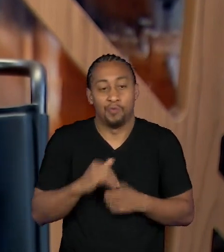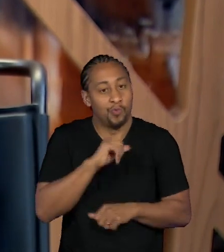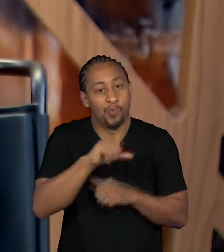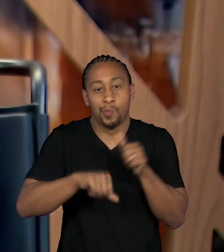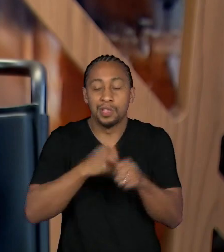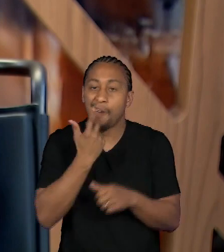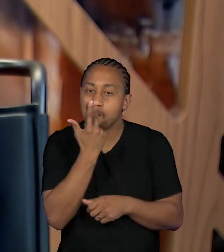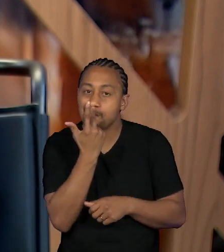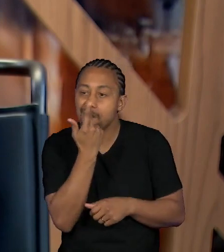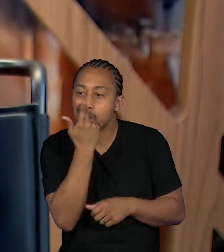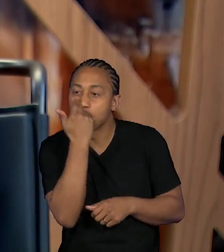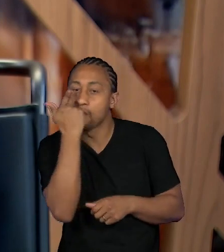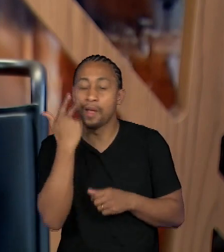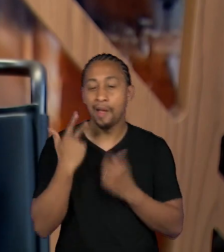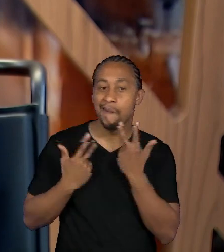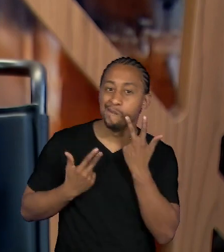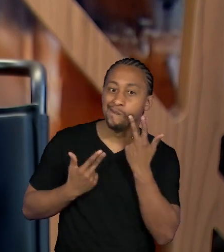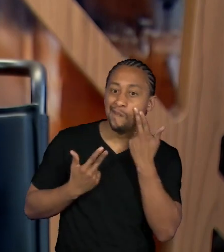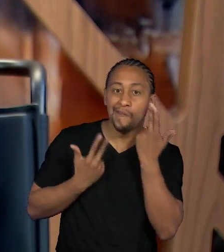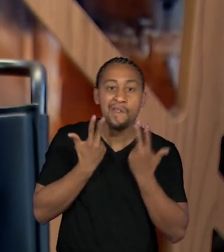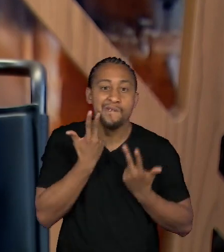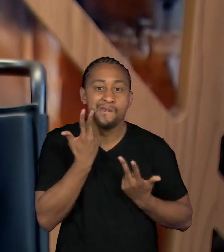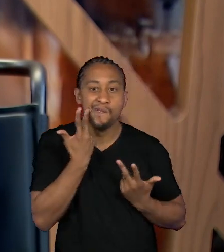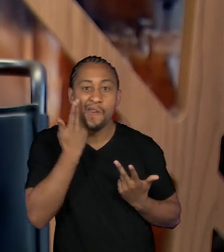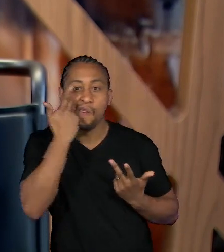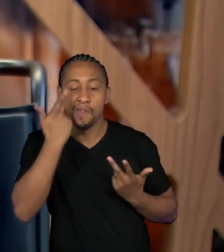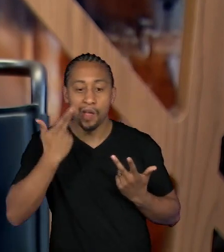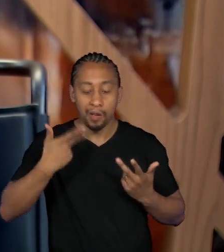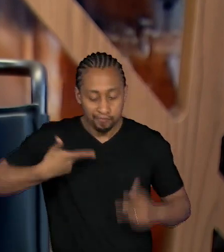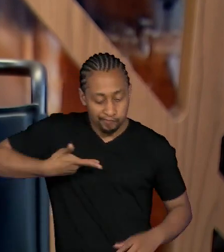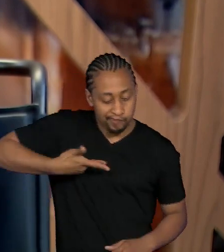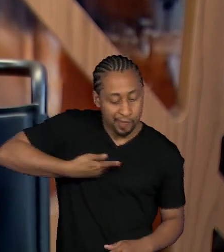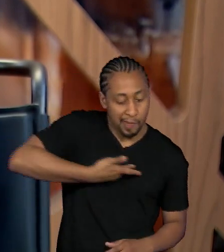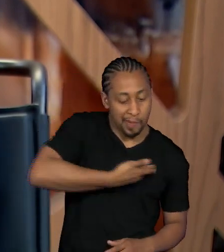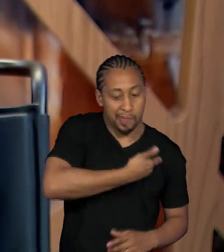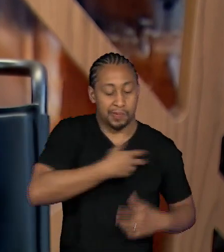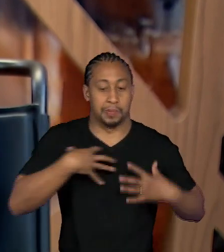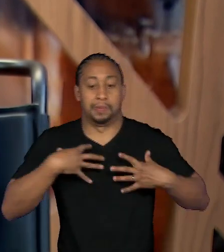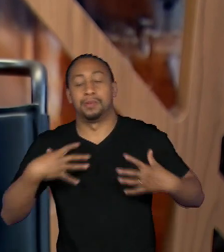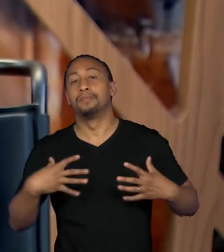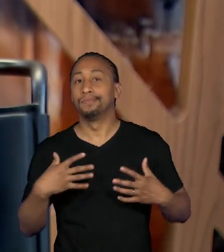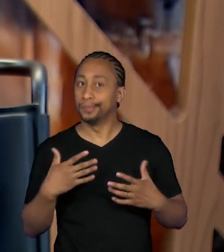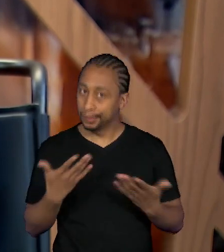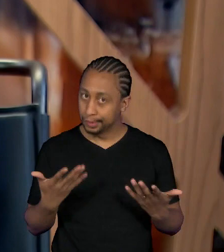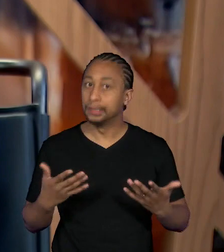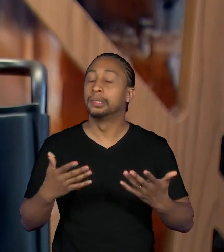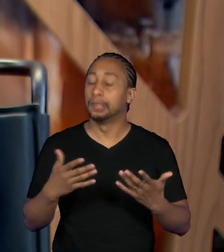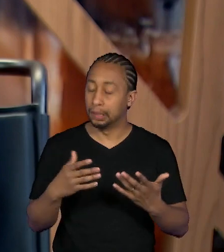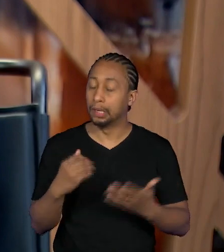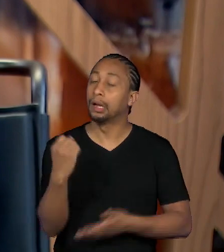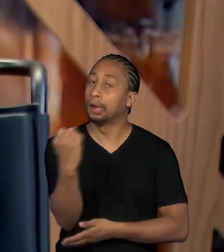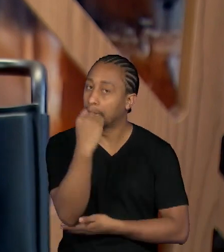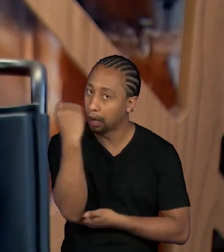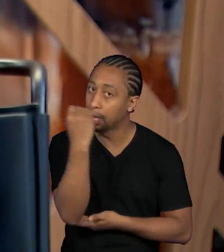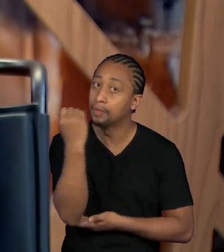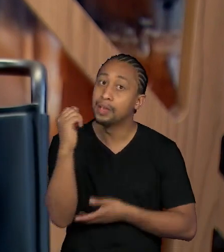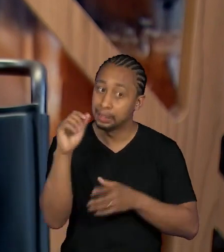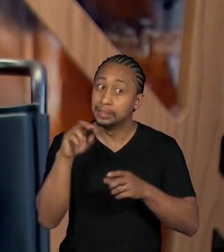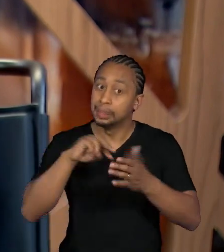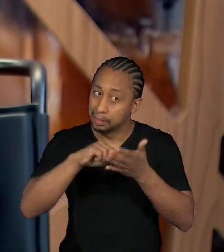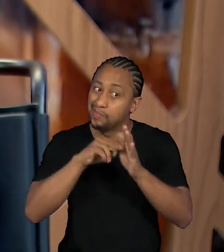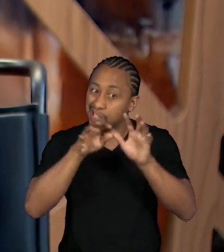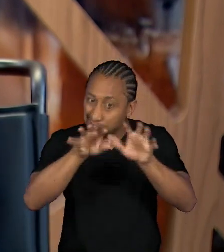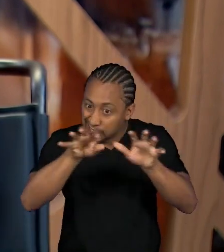traço é muito grave, né? Claro que, com certeza, é uma questão psicológica quando chega a esse ponto,